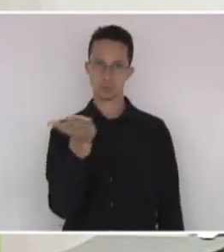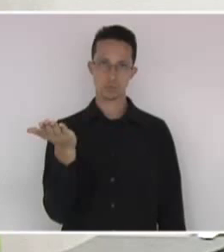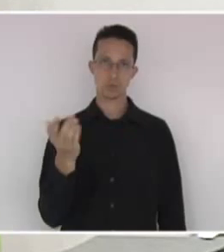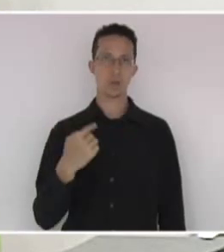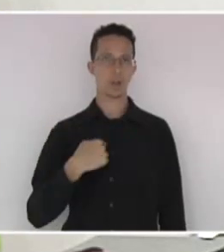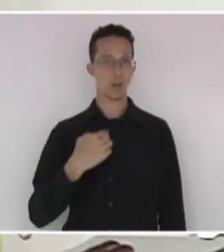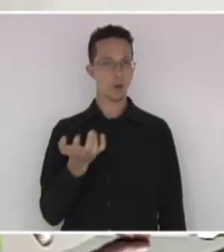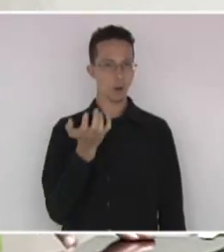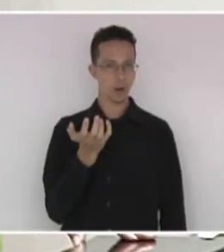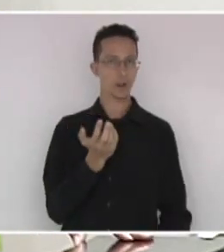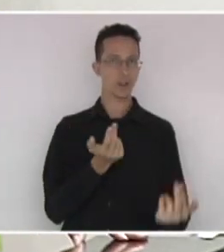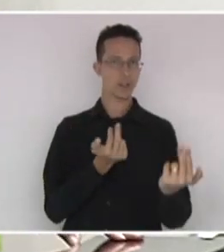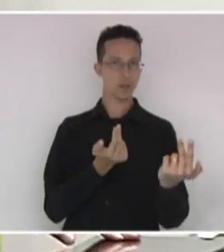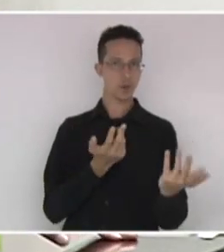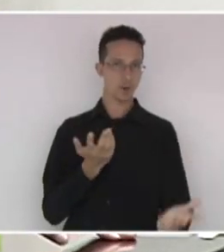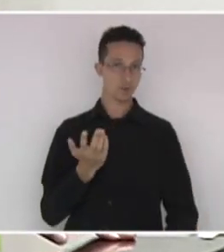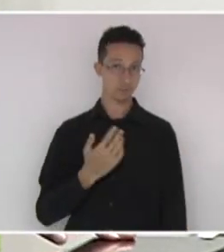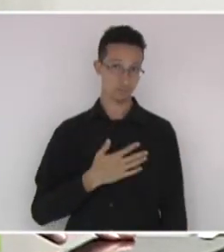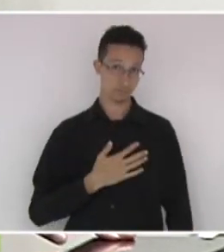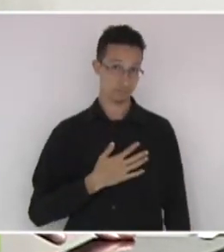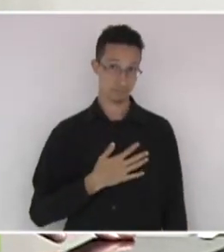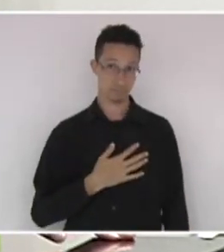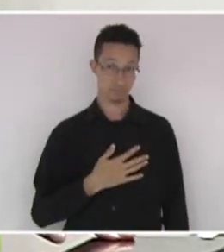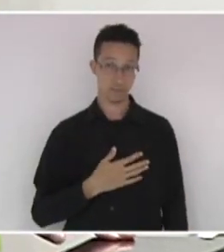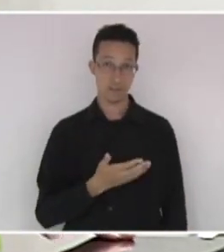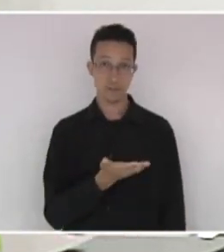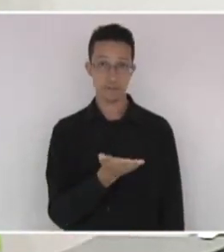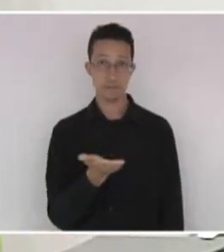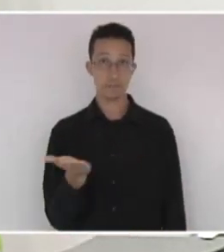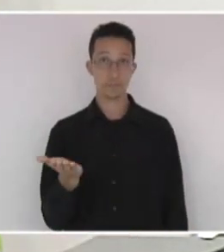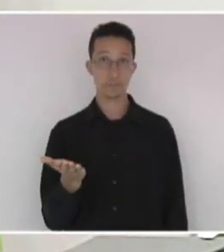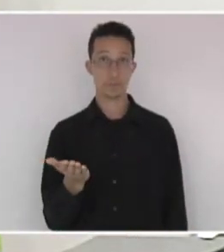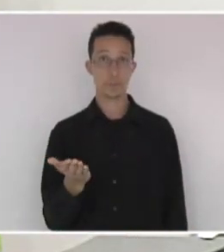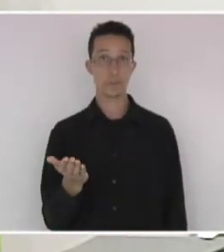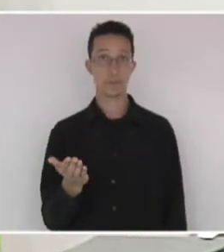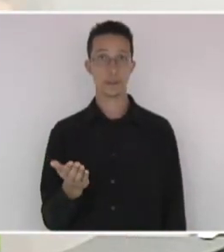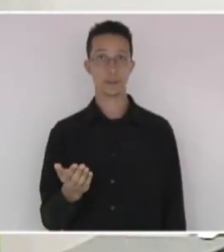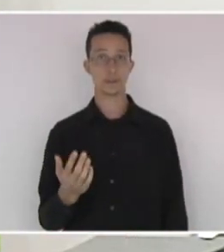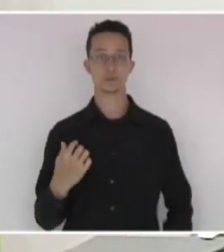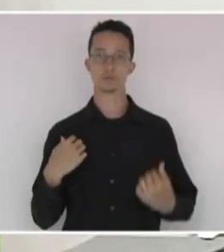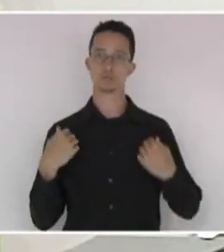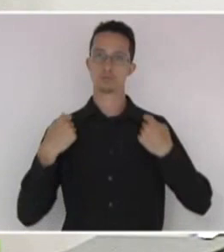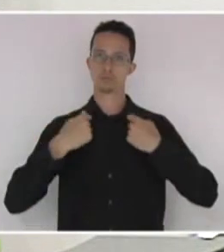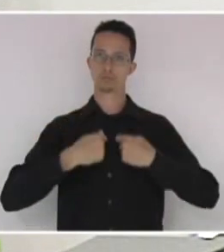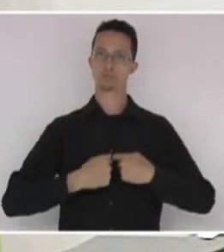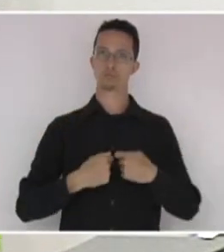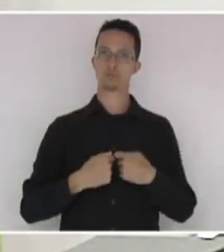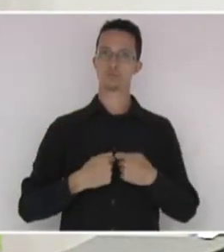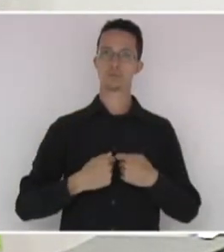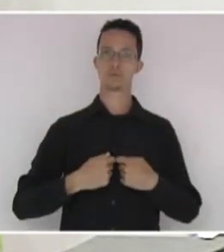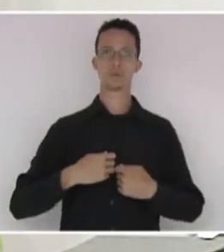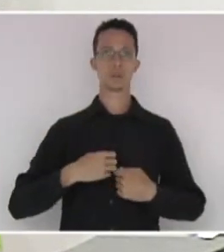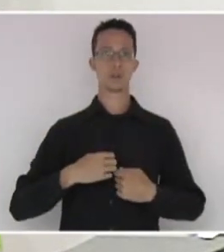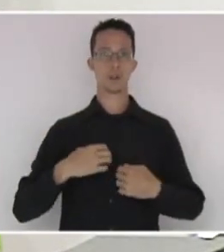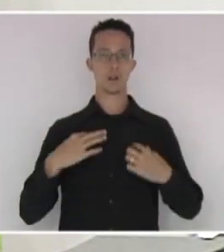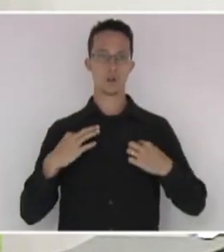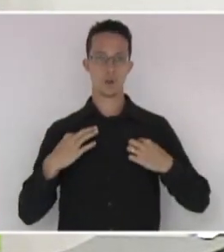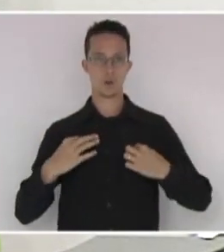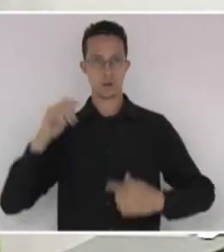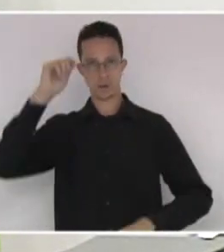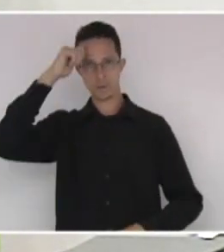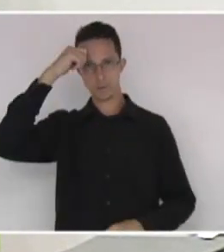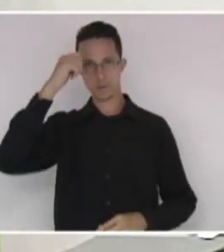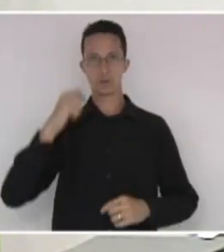Porque eu gostaria de ser garçom. Assim como vocês colocam o terno preto, a camisa branca, a gravata preta, às vezes